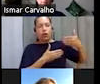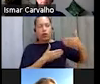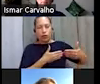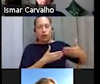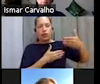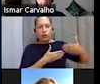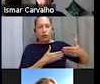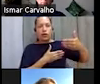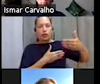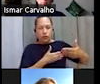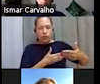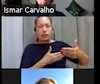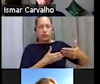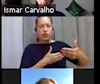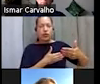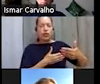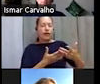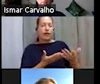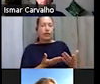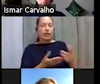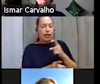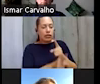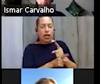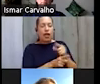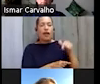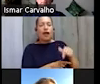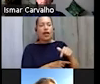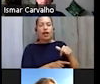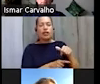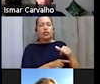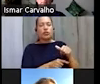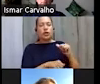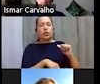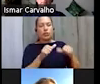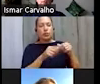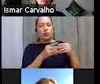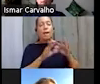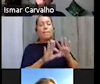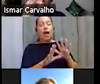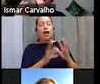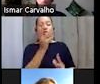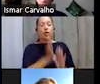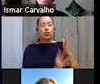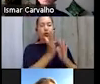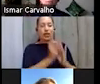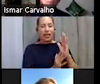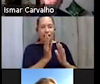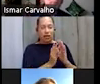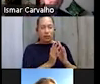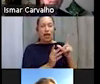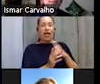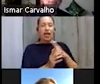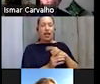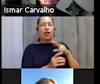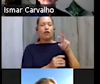diterpenos inéditos muitas vezes, e eles não são voláteis, mas quando você queima, ele volatiliza fácil